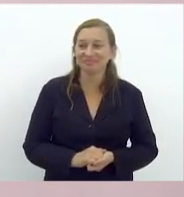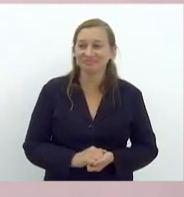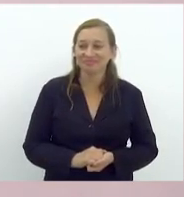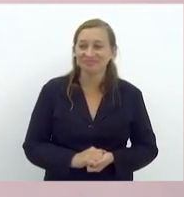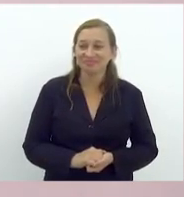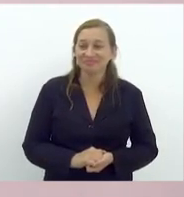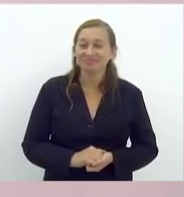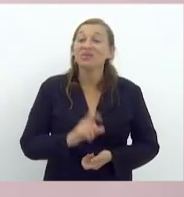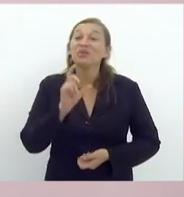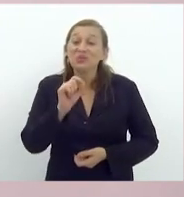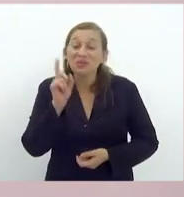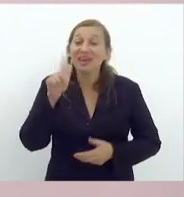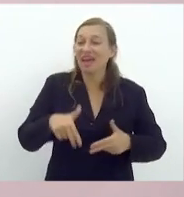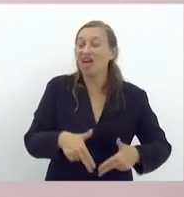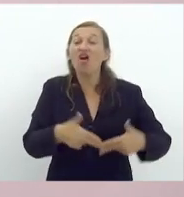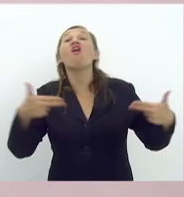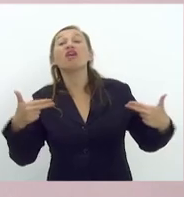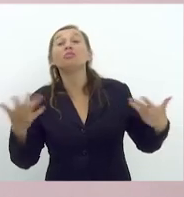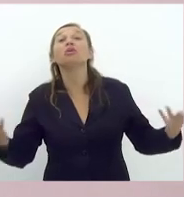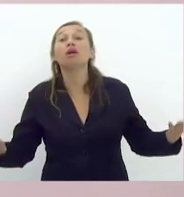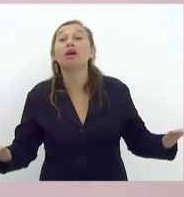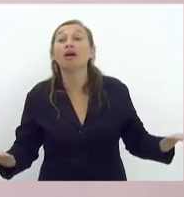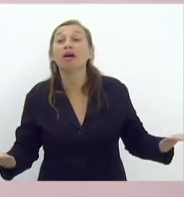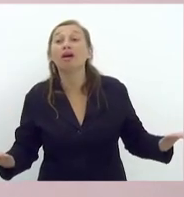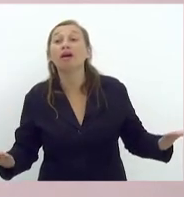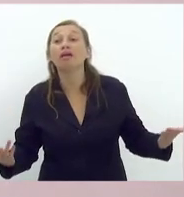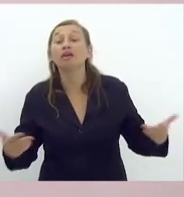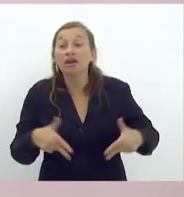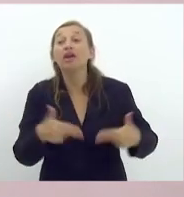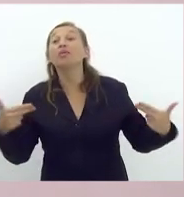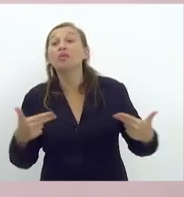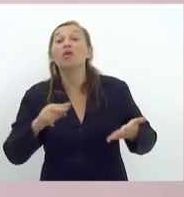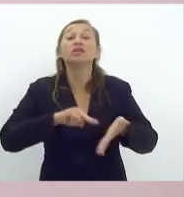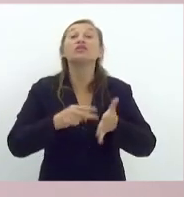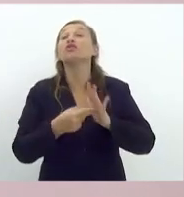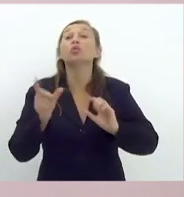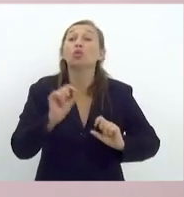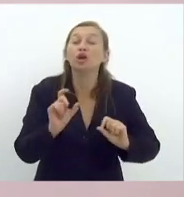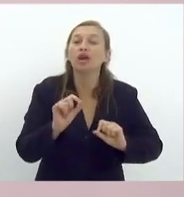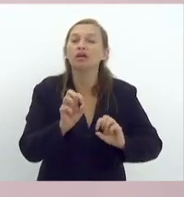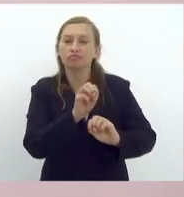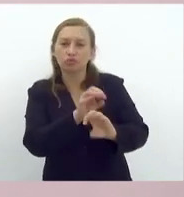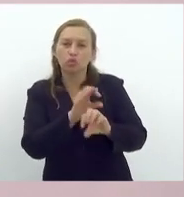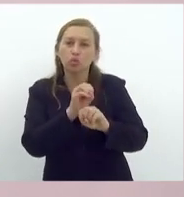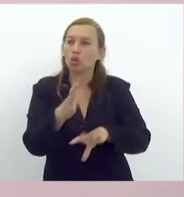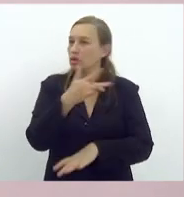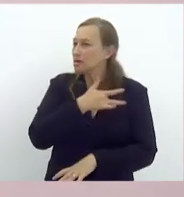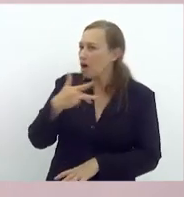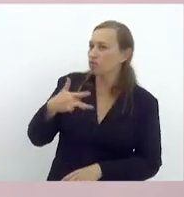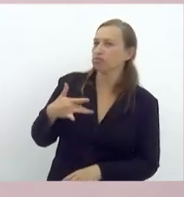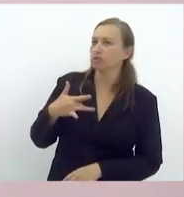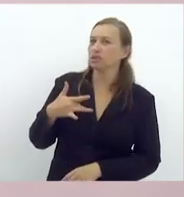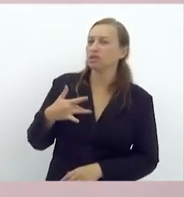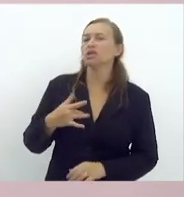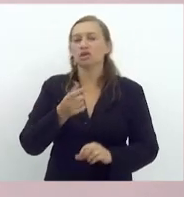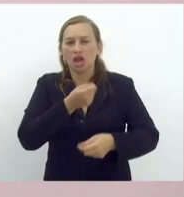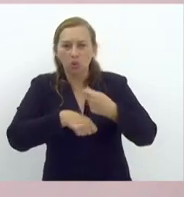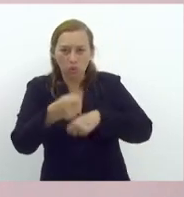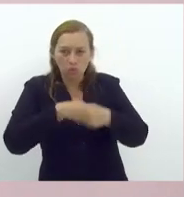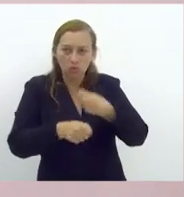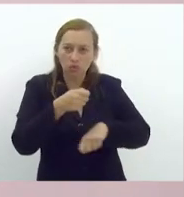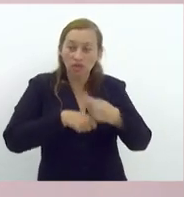O que é o Hip Hop o Hip Hop é educação saúde economia